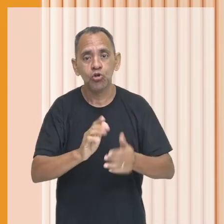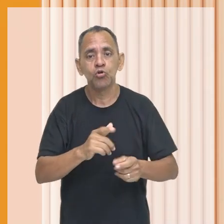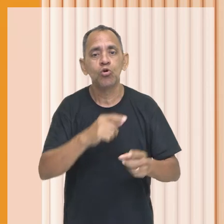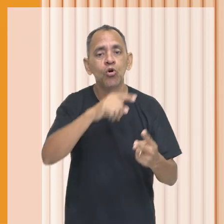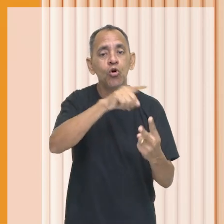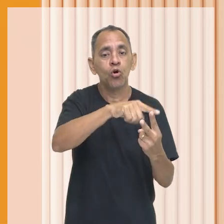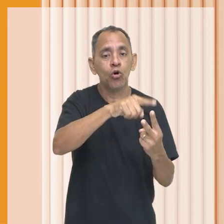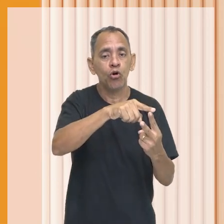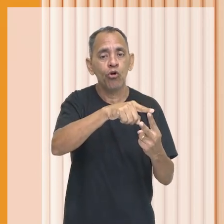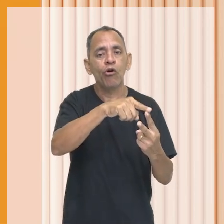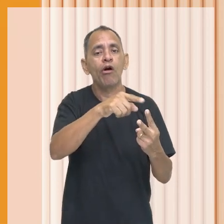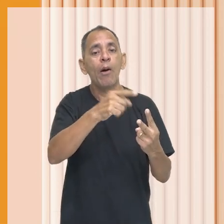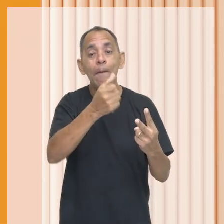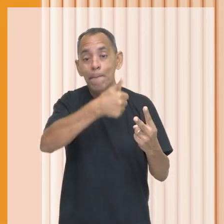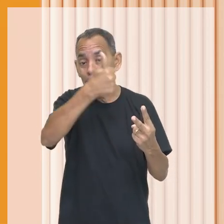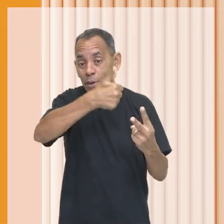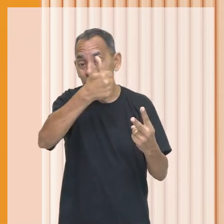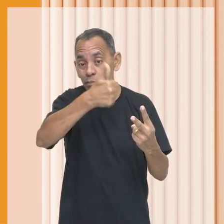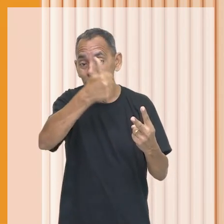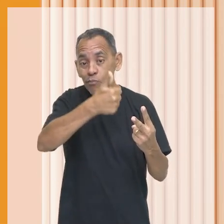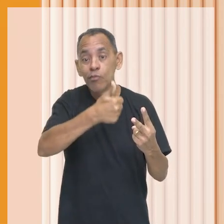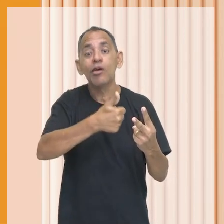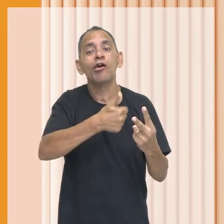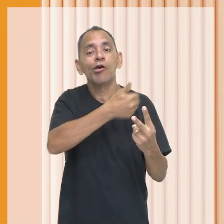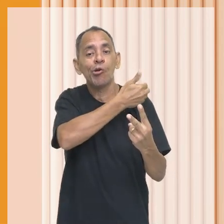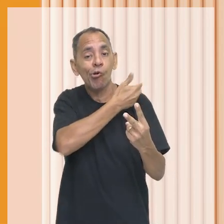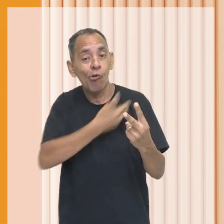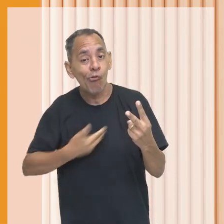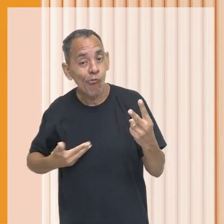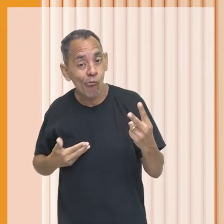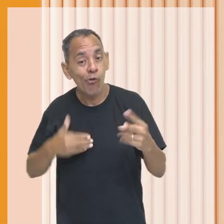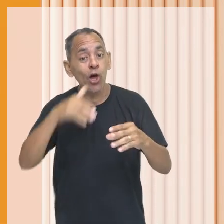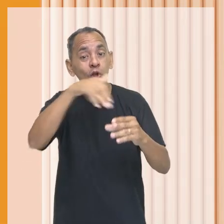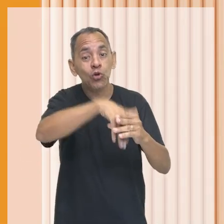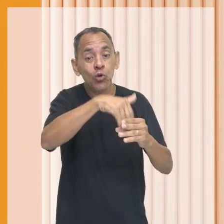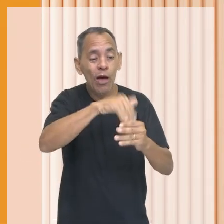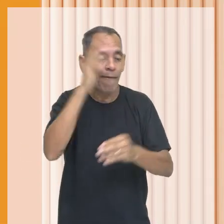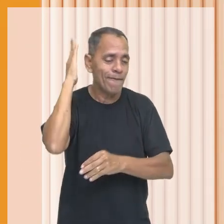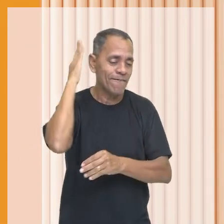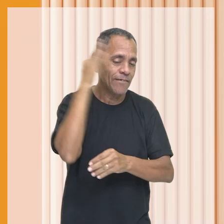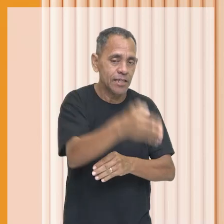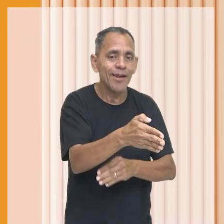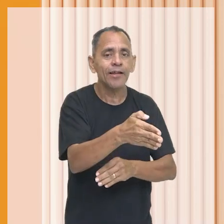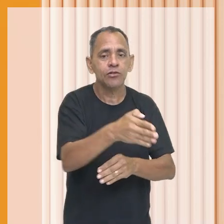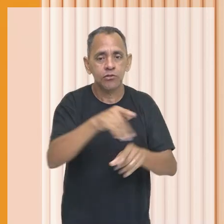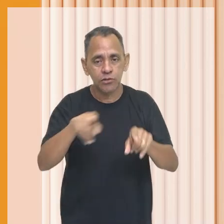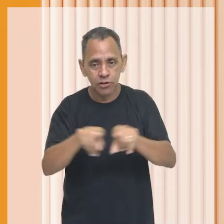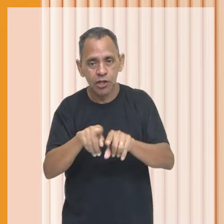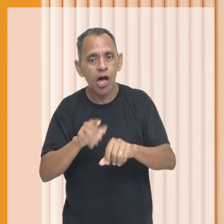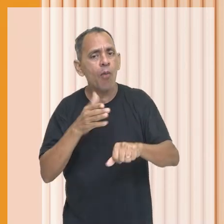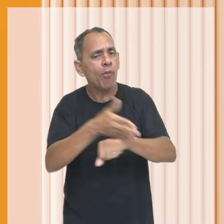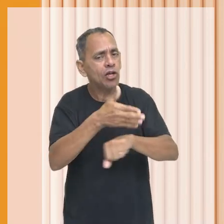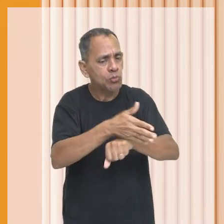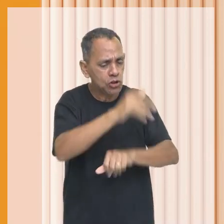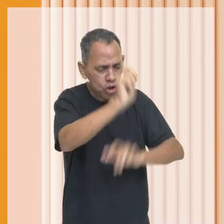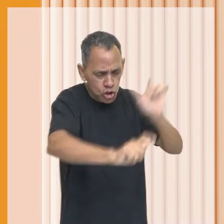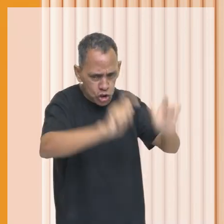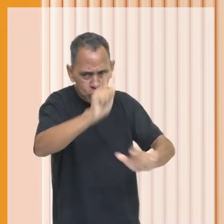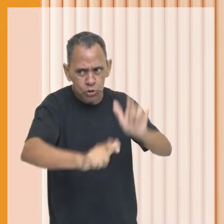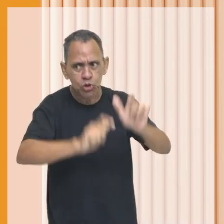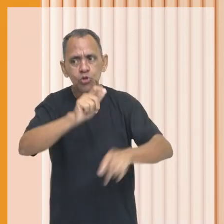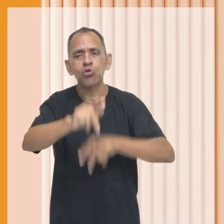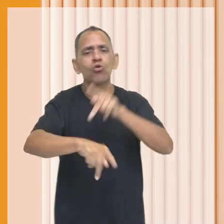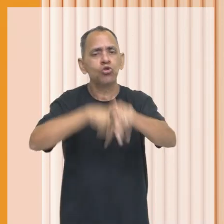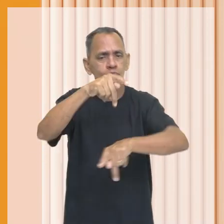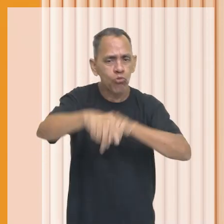primeiro governo eleito diretamente com a participação das pessoas indo até